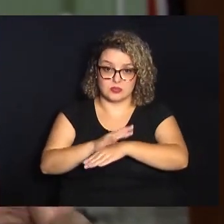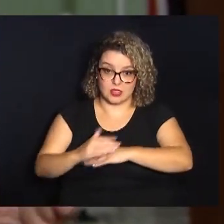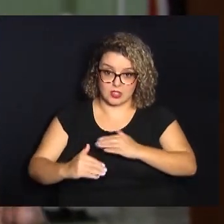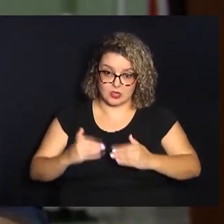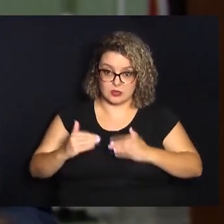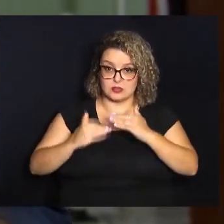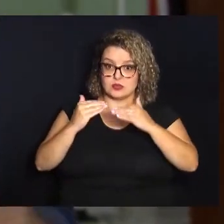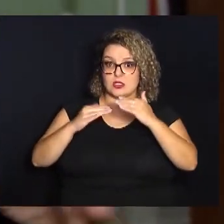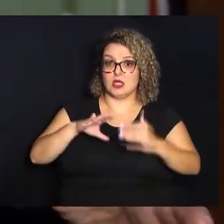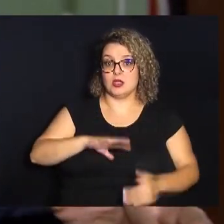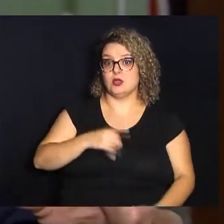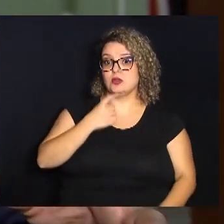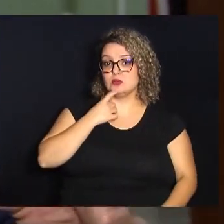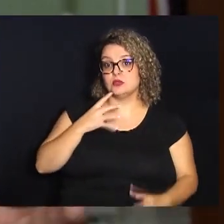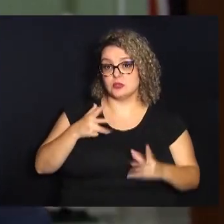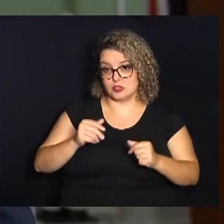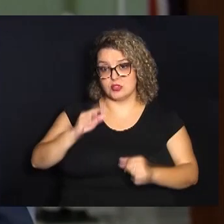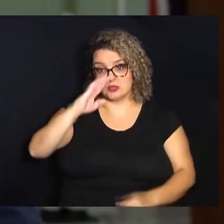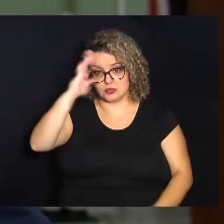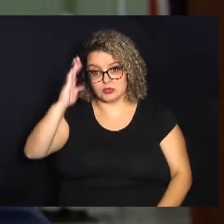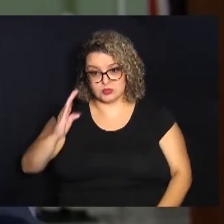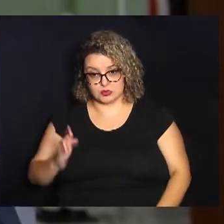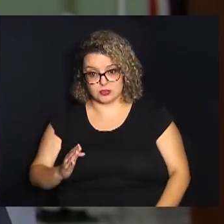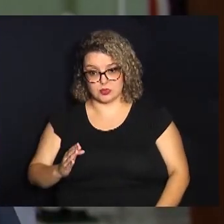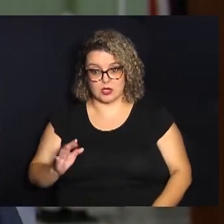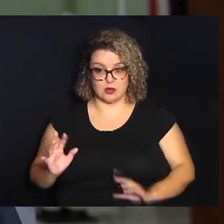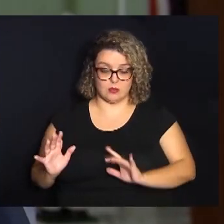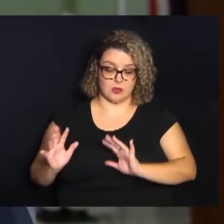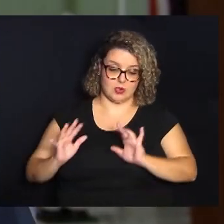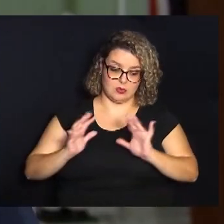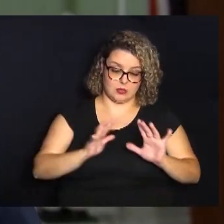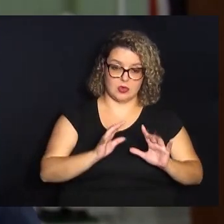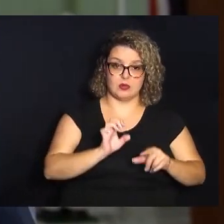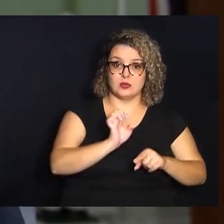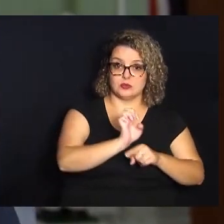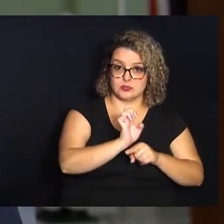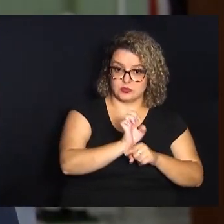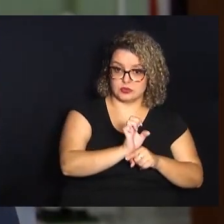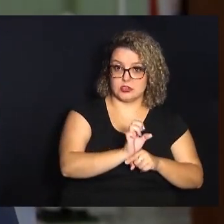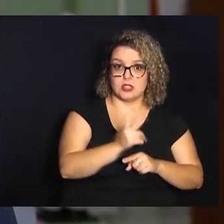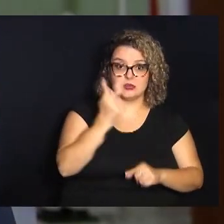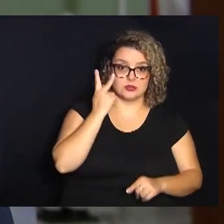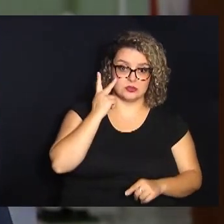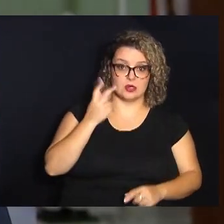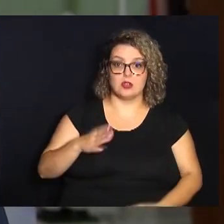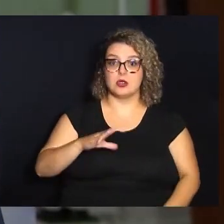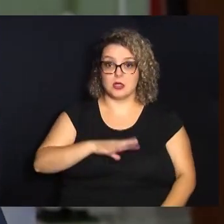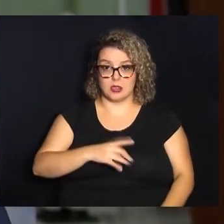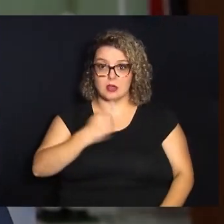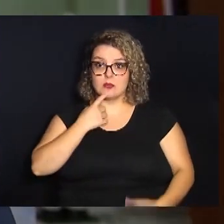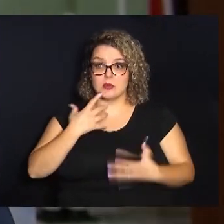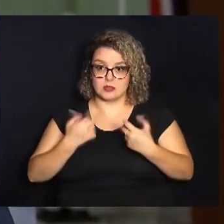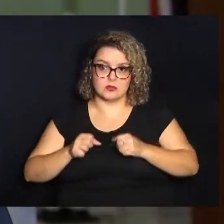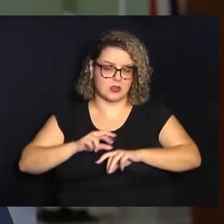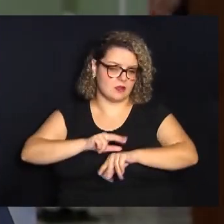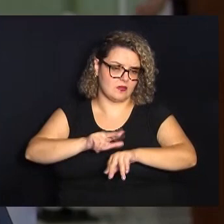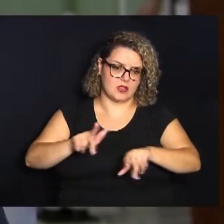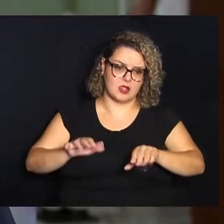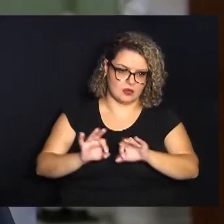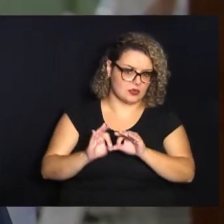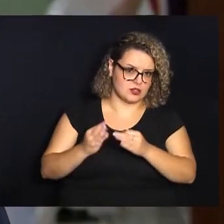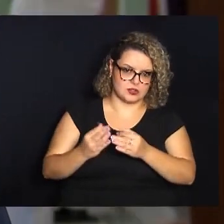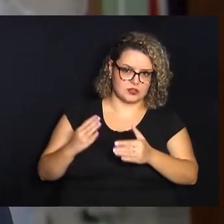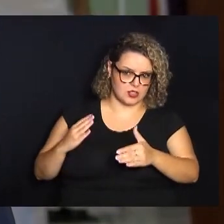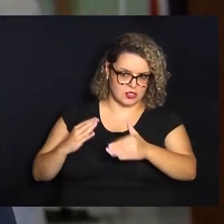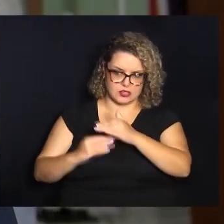A concentração maior foi o estado de São Paulo e Campinas também recebeu milhares de famílias de imigrantes italianos. E